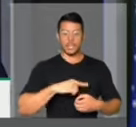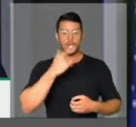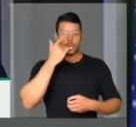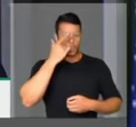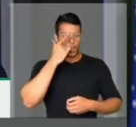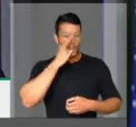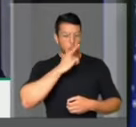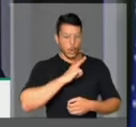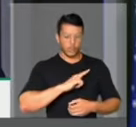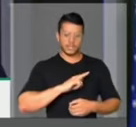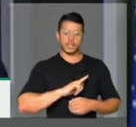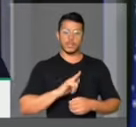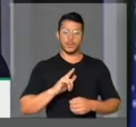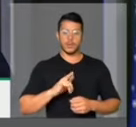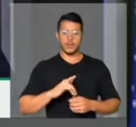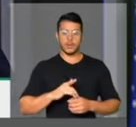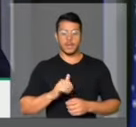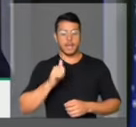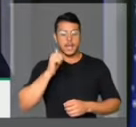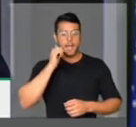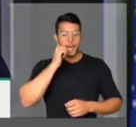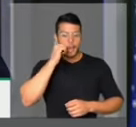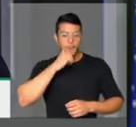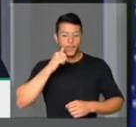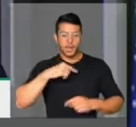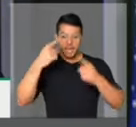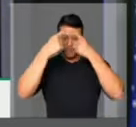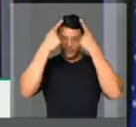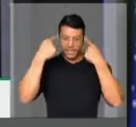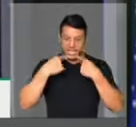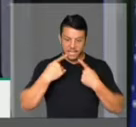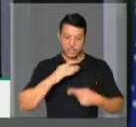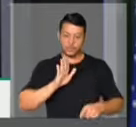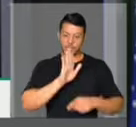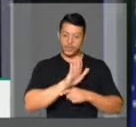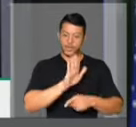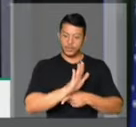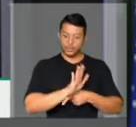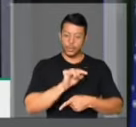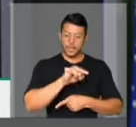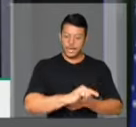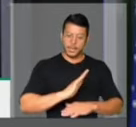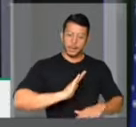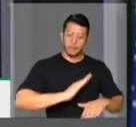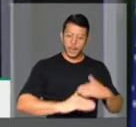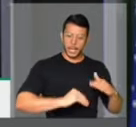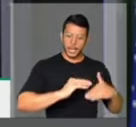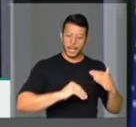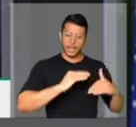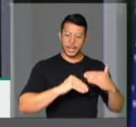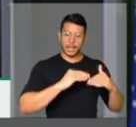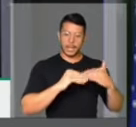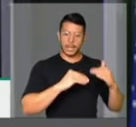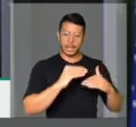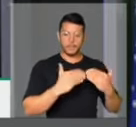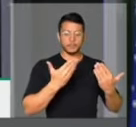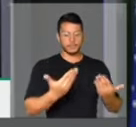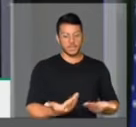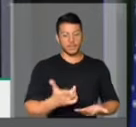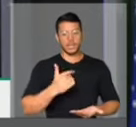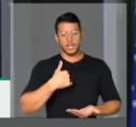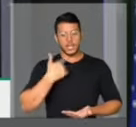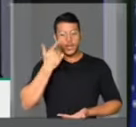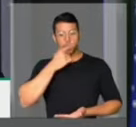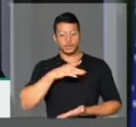foi recebido pelas freiras do Colégio Nossa Senhora das Dores. E esses meus amigos de infância enxergaram no Luiz Lima, secretário nacional